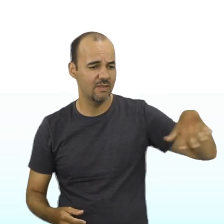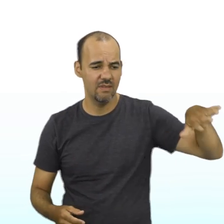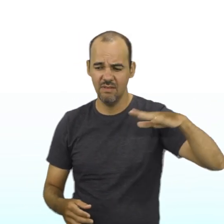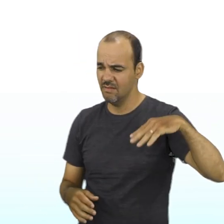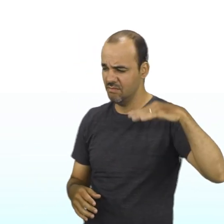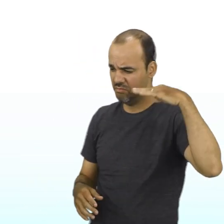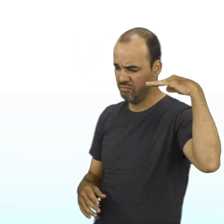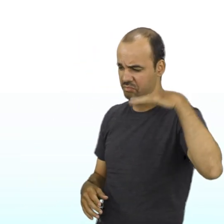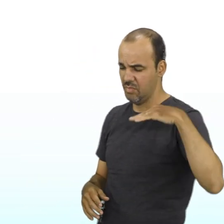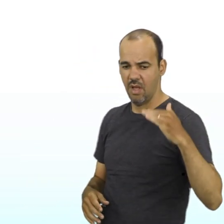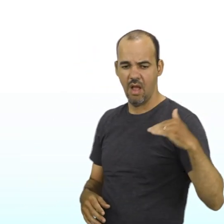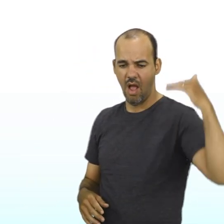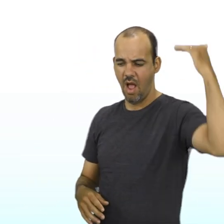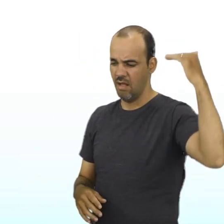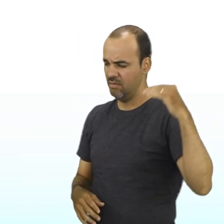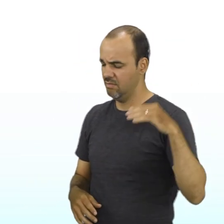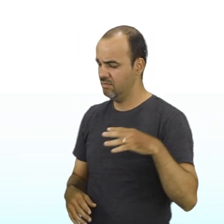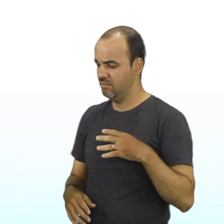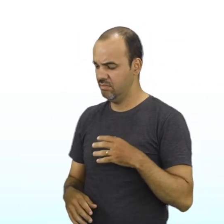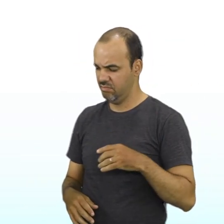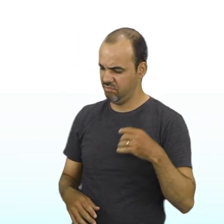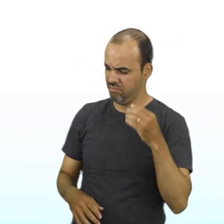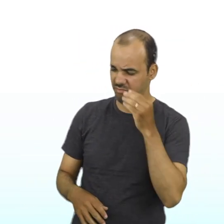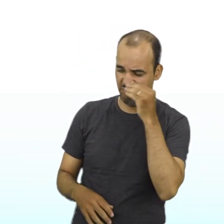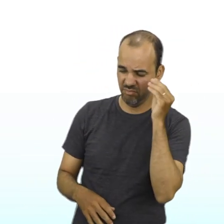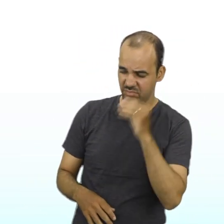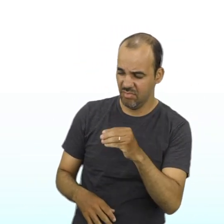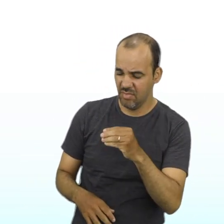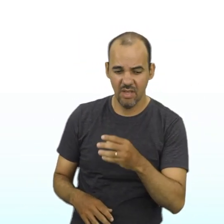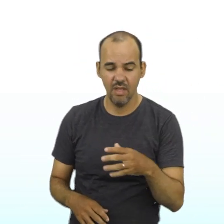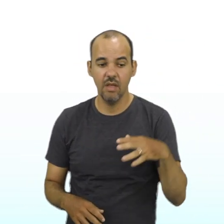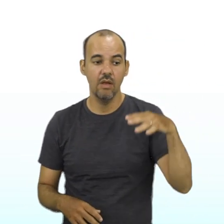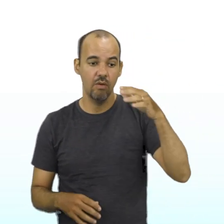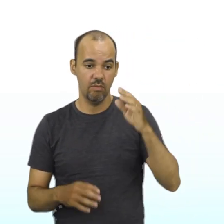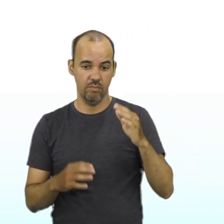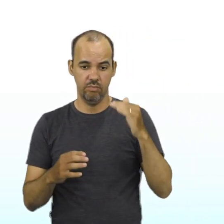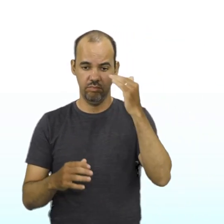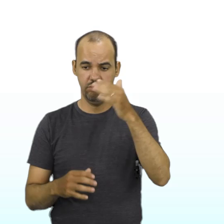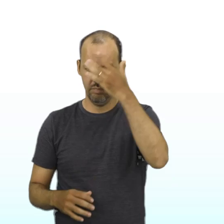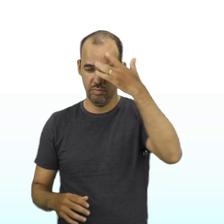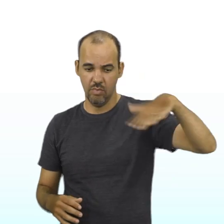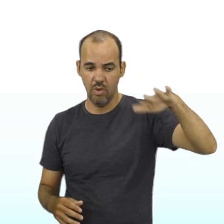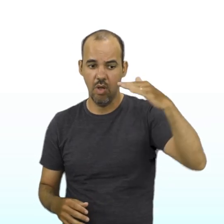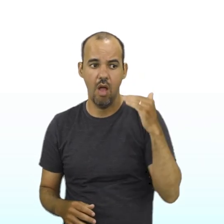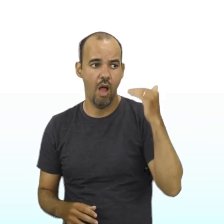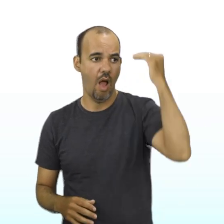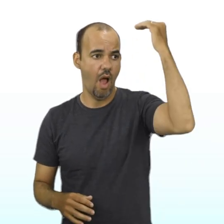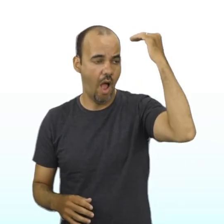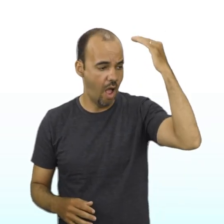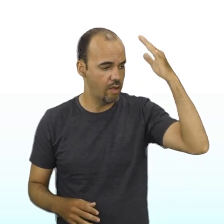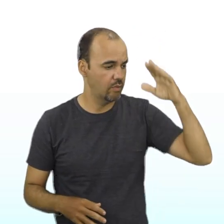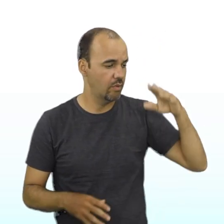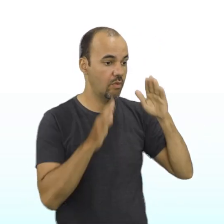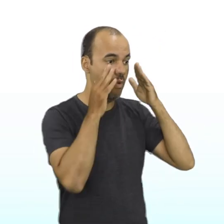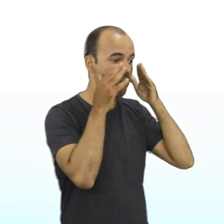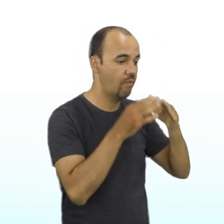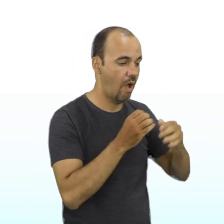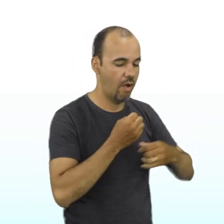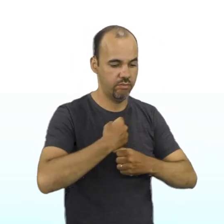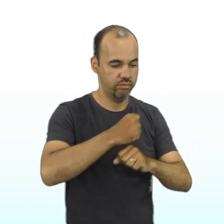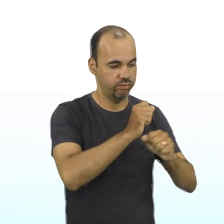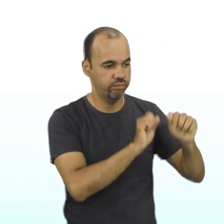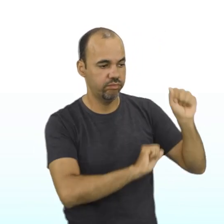vida dos adultos, que parecem mais interessados em coisas como as obrigações, as notas, a limpeza. E o